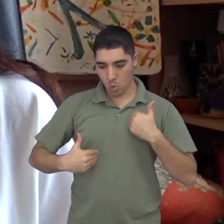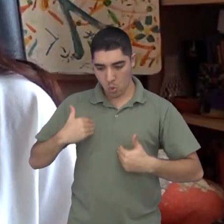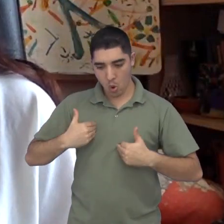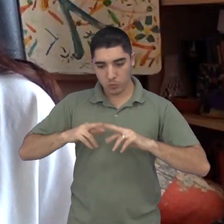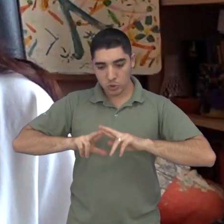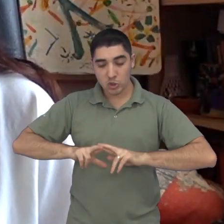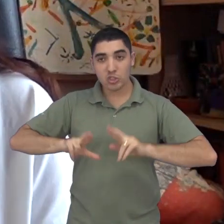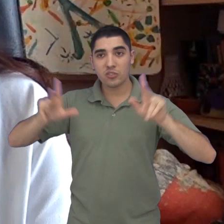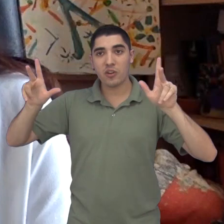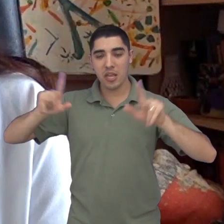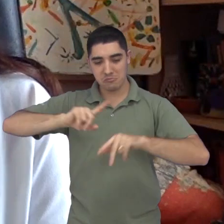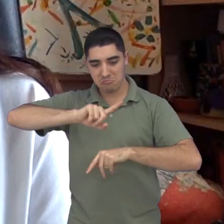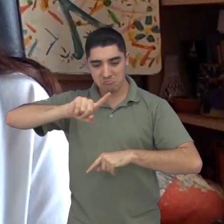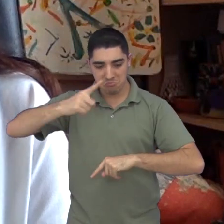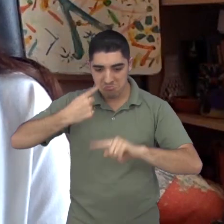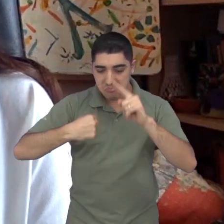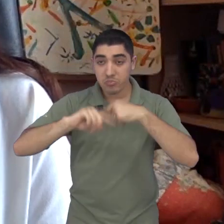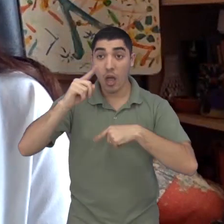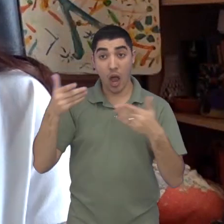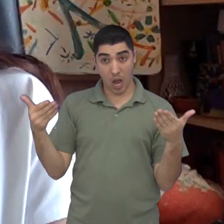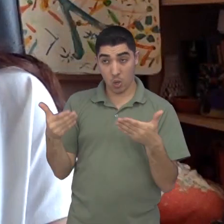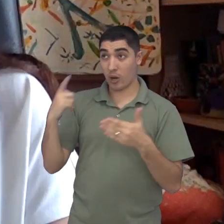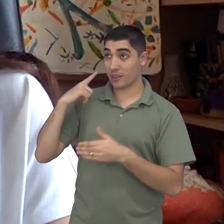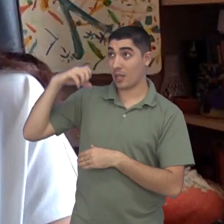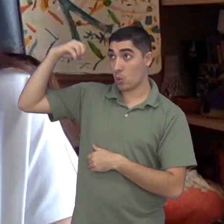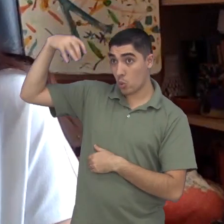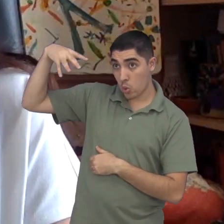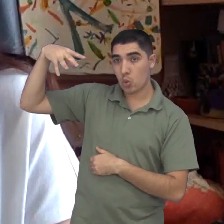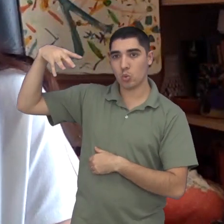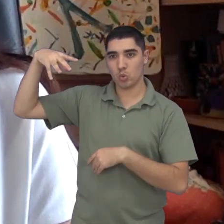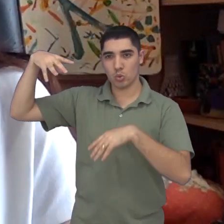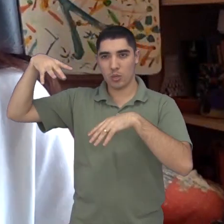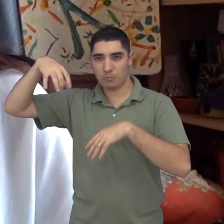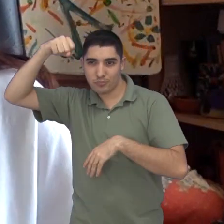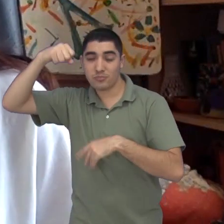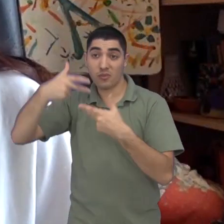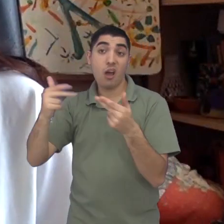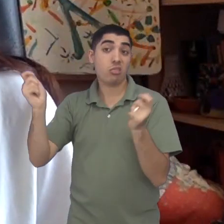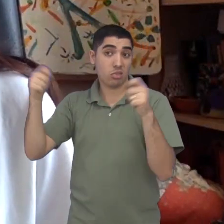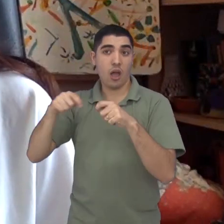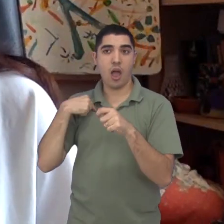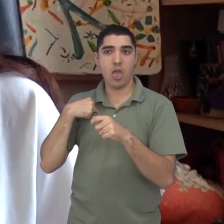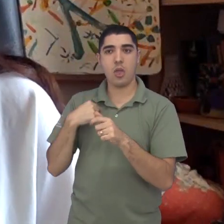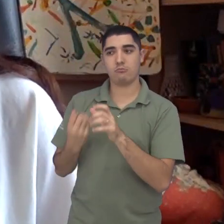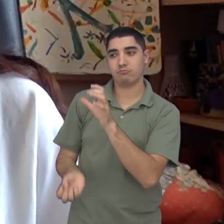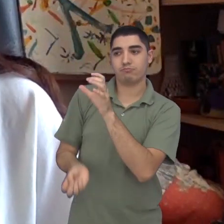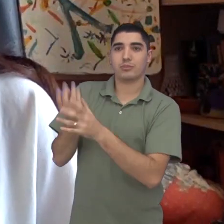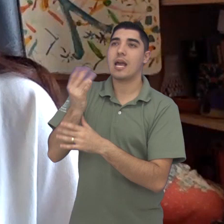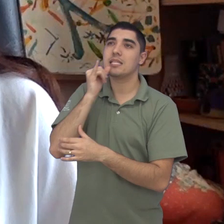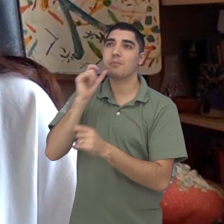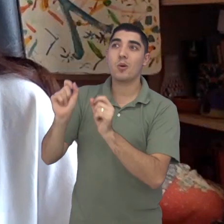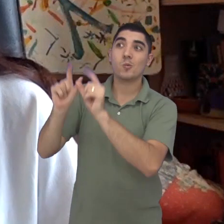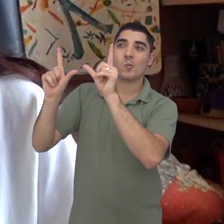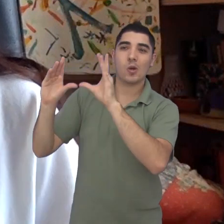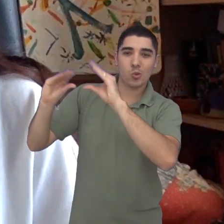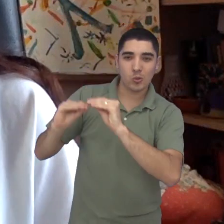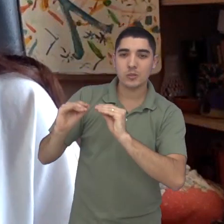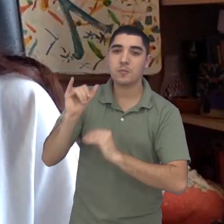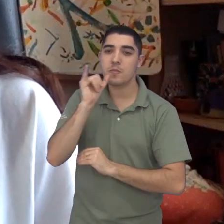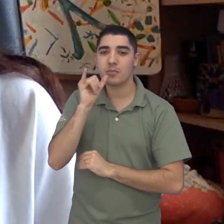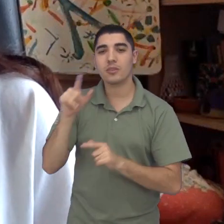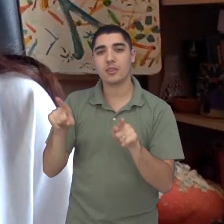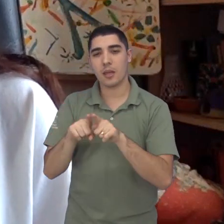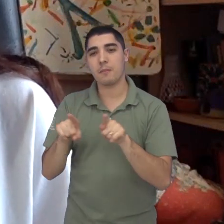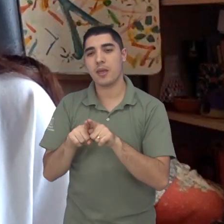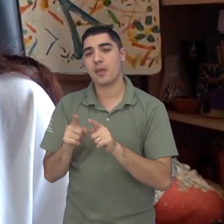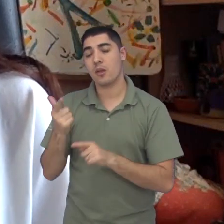Hoje em dia, com a luz, a gente consegue reproduzir o dia à noite. E hoje em dia, com as tecnologias, tem um clássico da sociologia urbana,